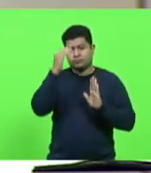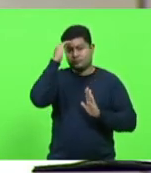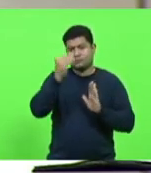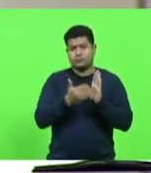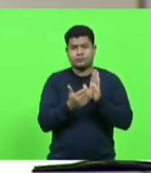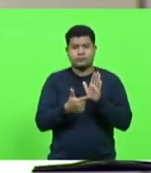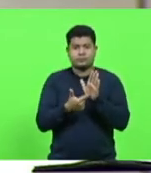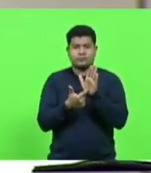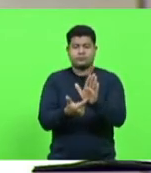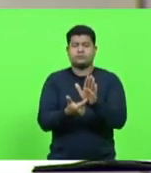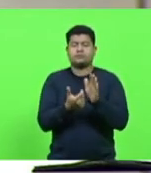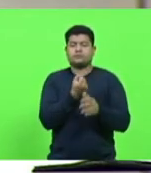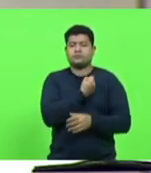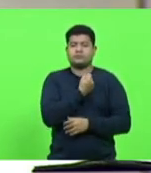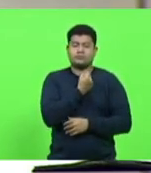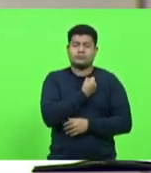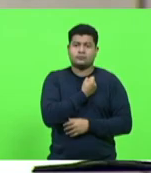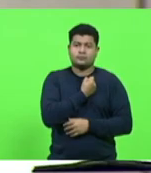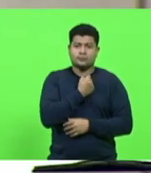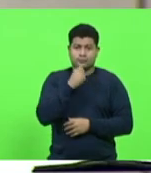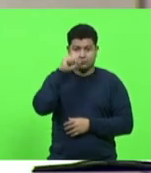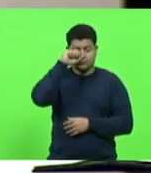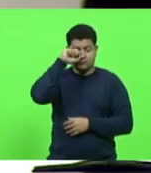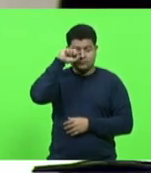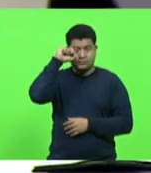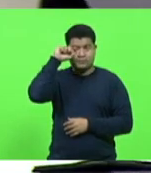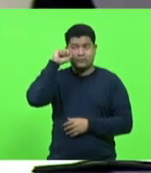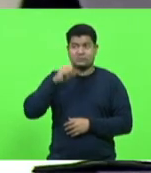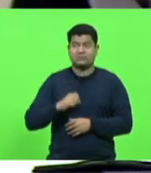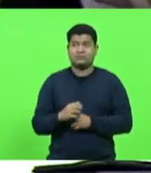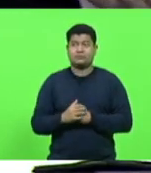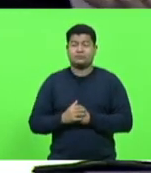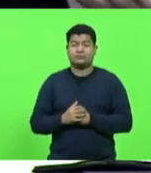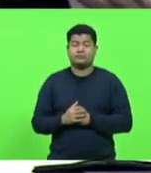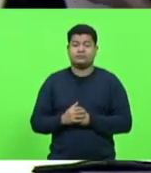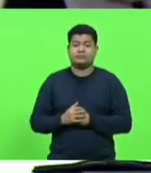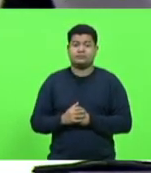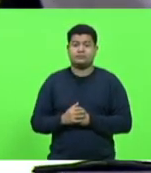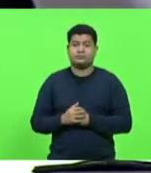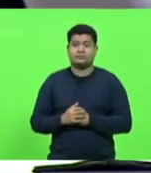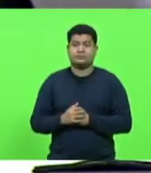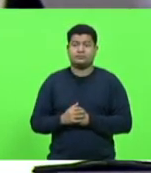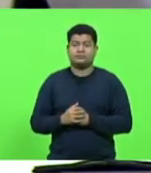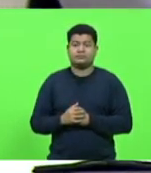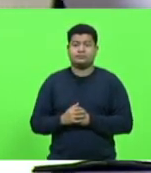o regimento interno, as seguintes indicações. Indicação